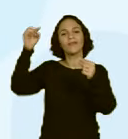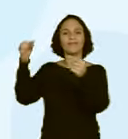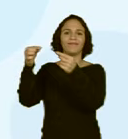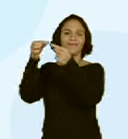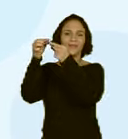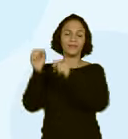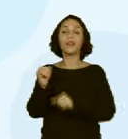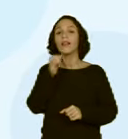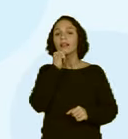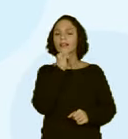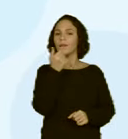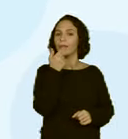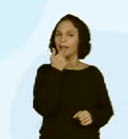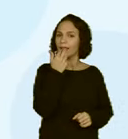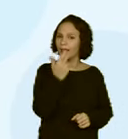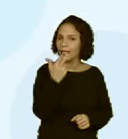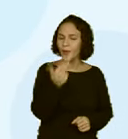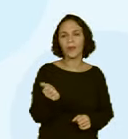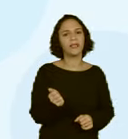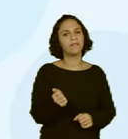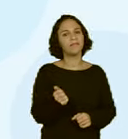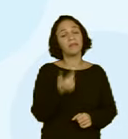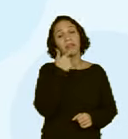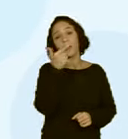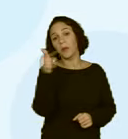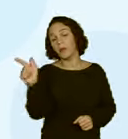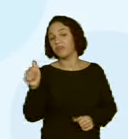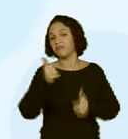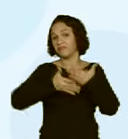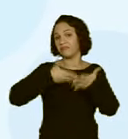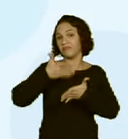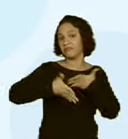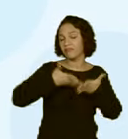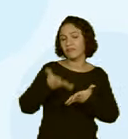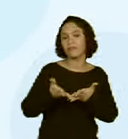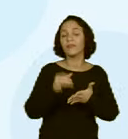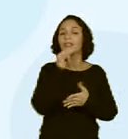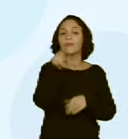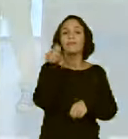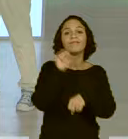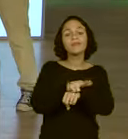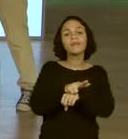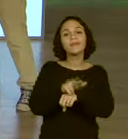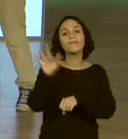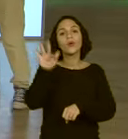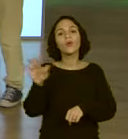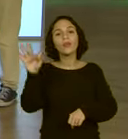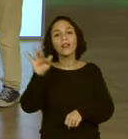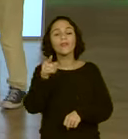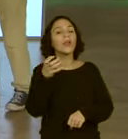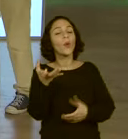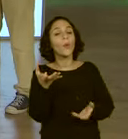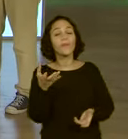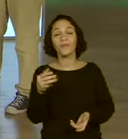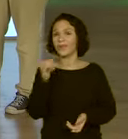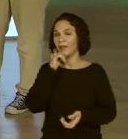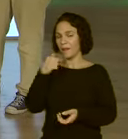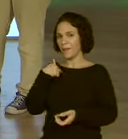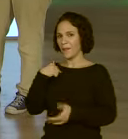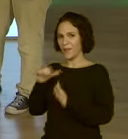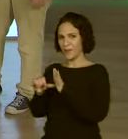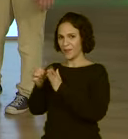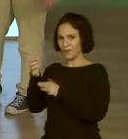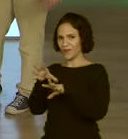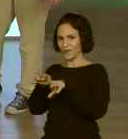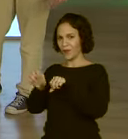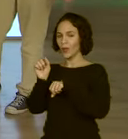gente falou da língua, como, por exemplo, você queria entrar na faculdade, que faculdade que você queria entrar? Então, minha primeira